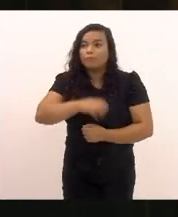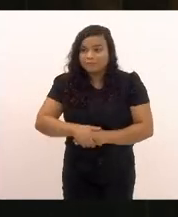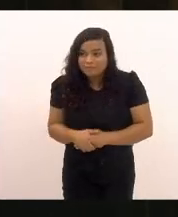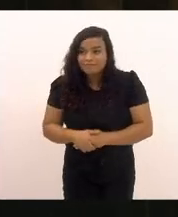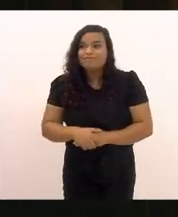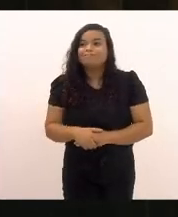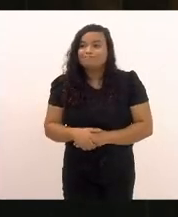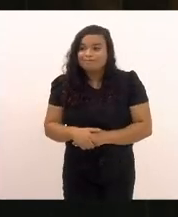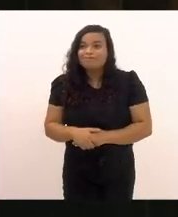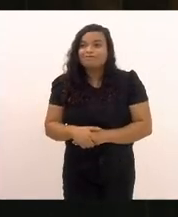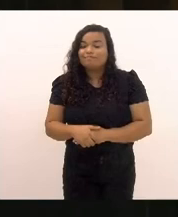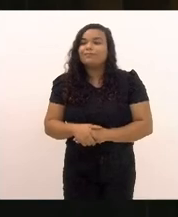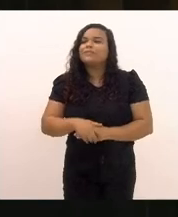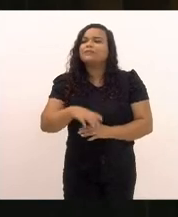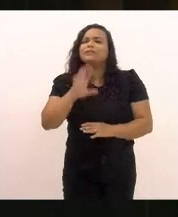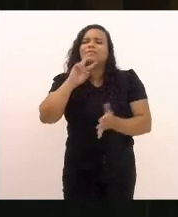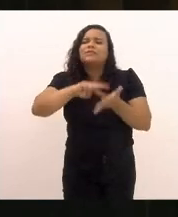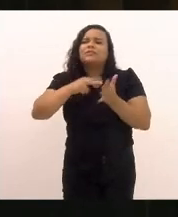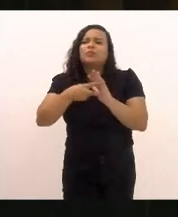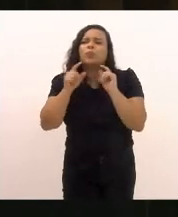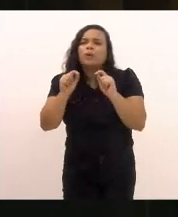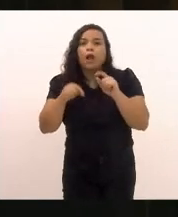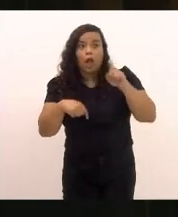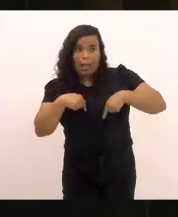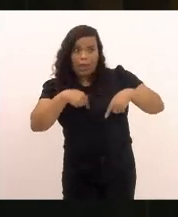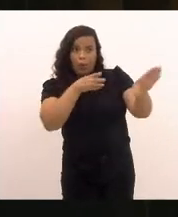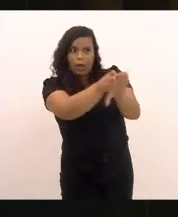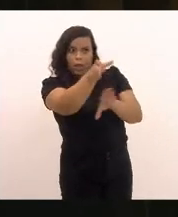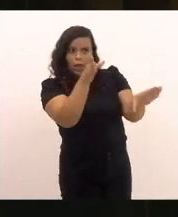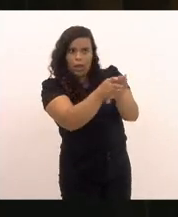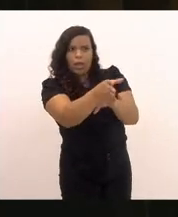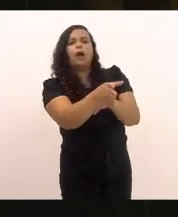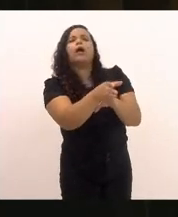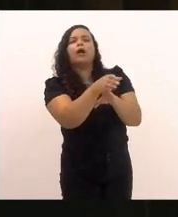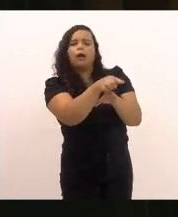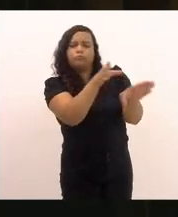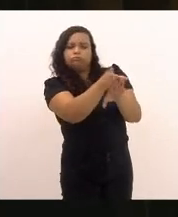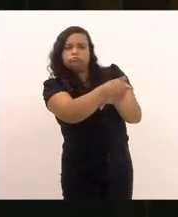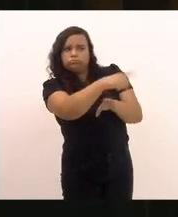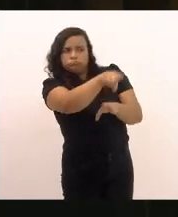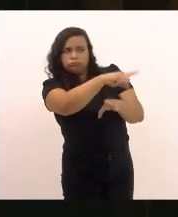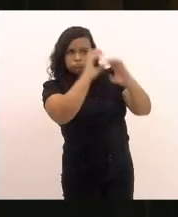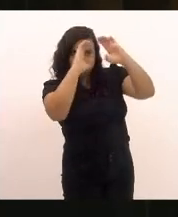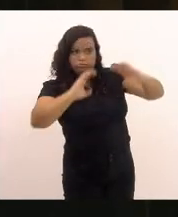que eu falo, mas não faça o que eu faço.